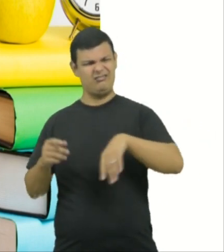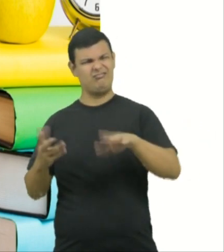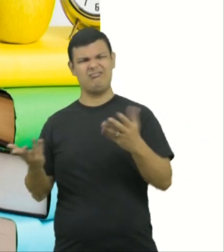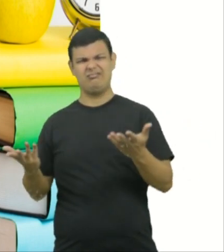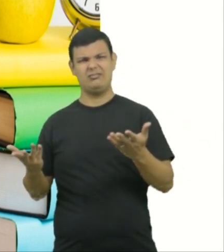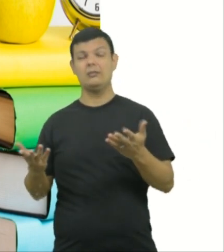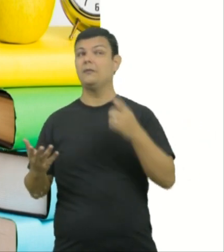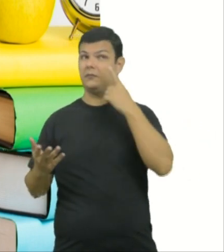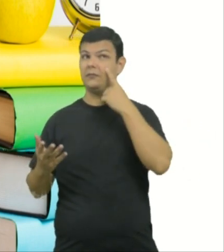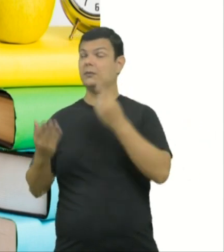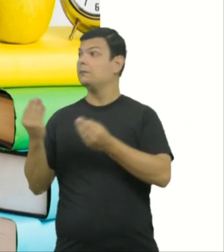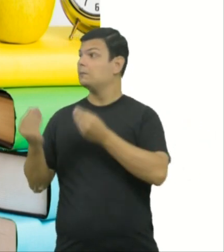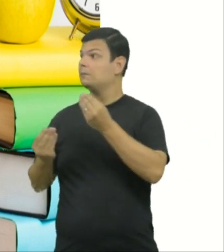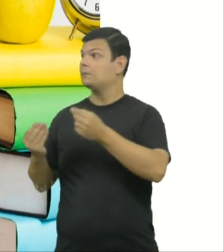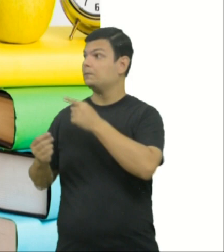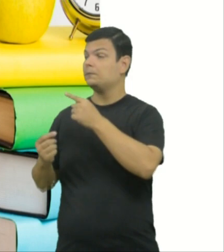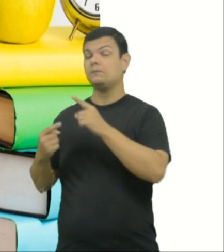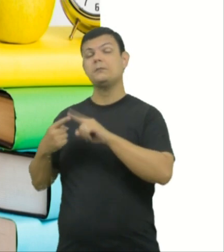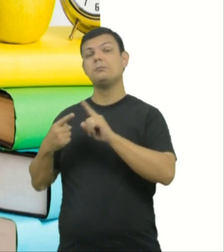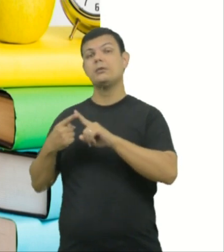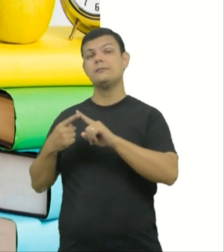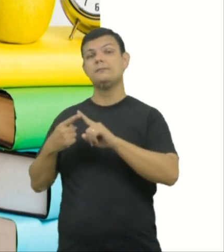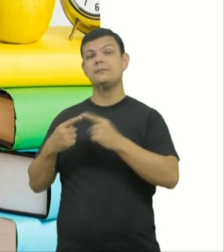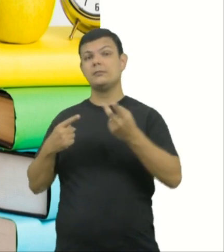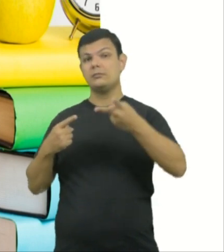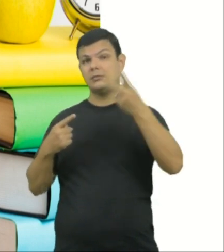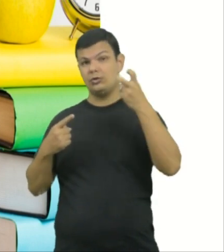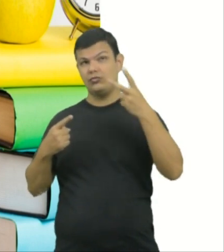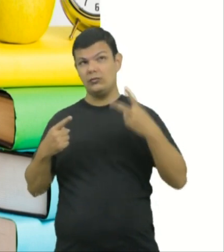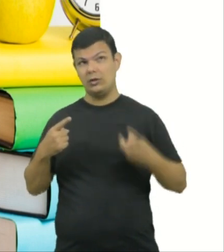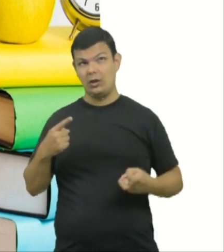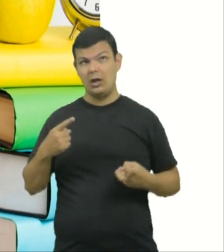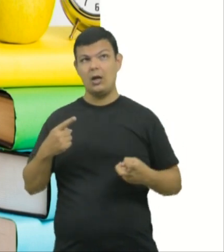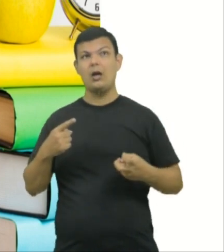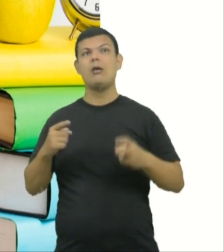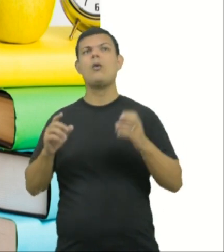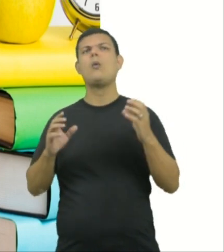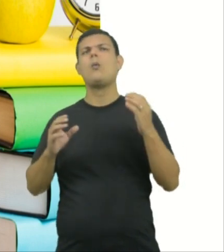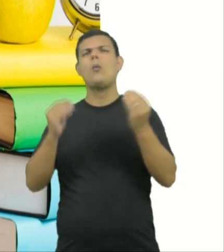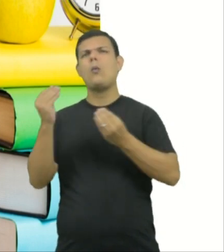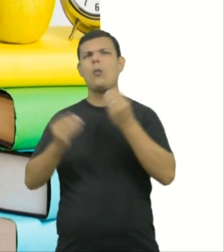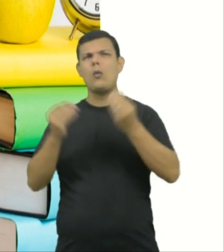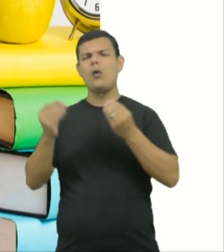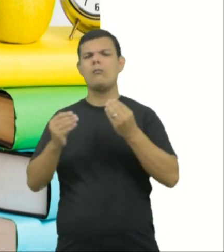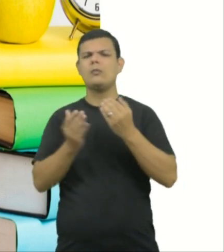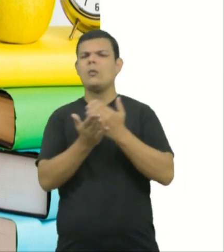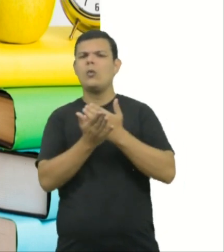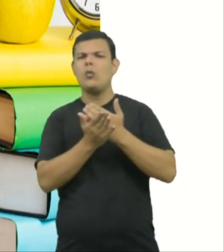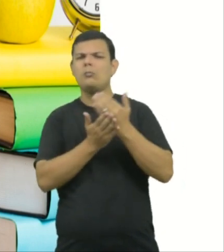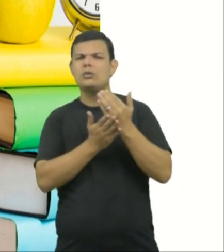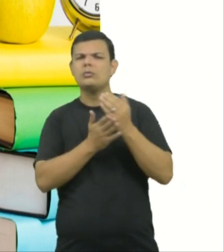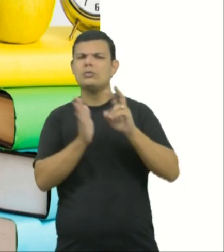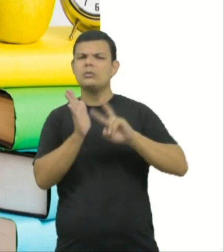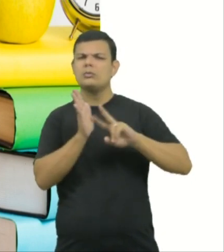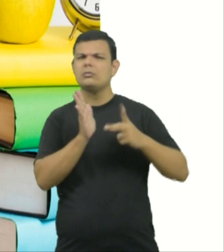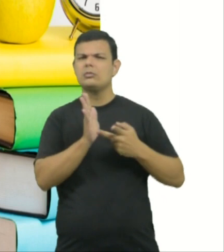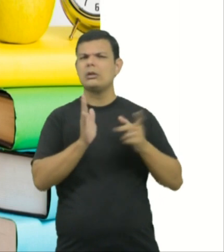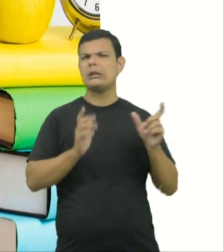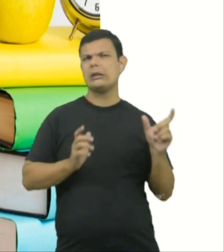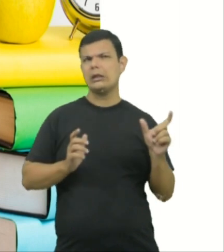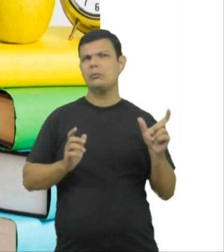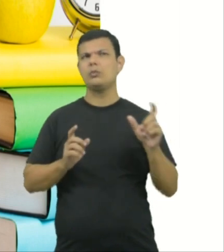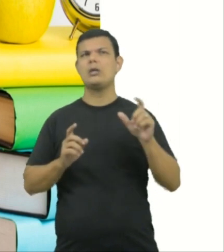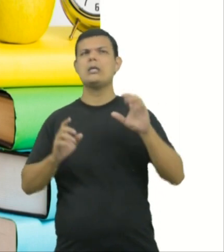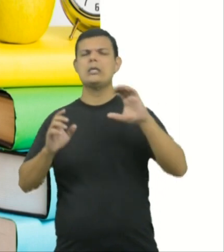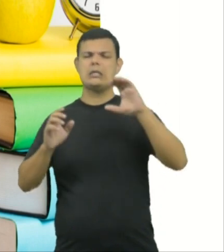de hoje. Vamos primeiro identificar o conceito, pelo menos a origem do conceito de cidadania e